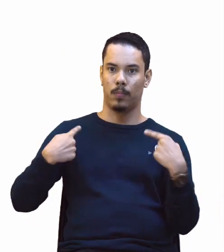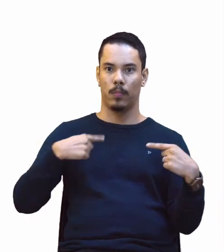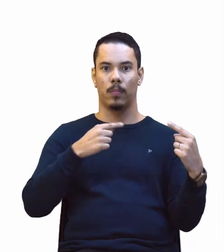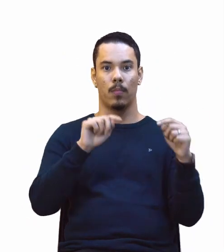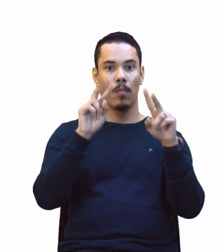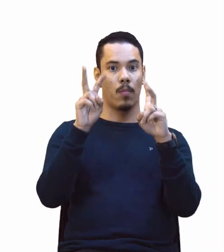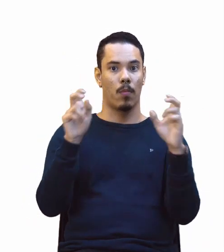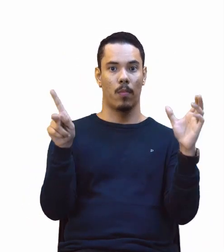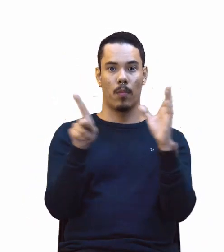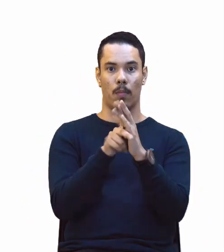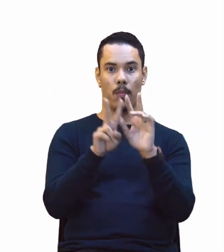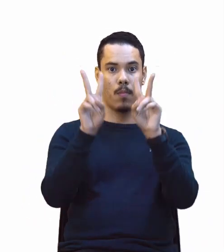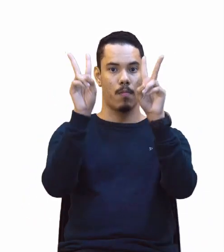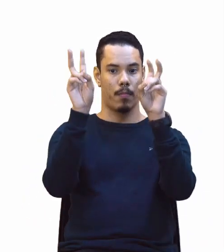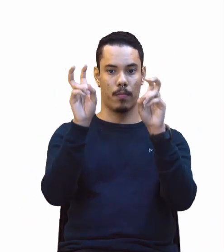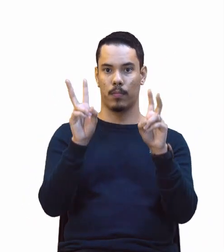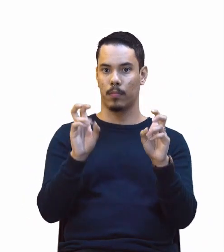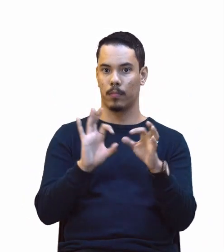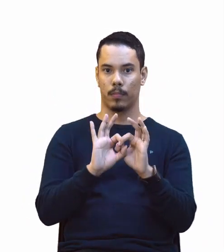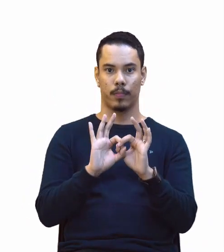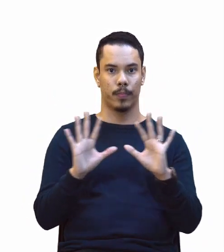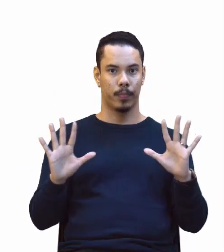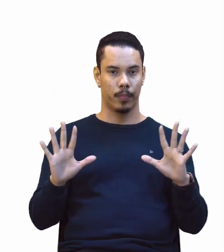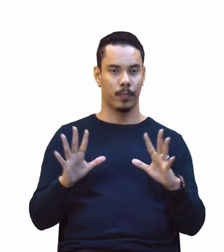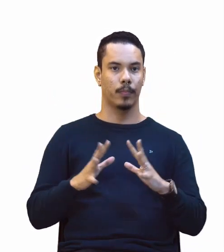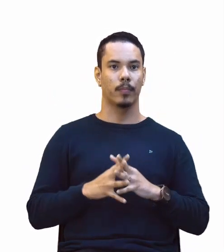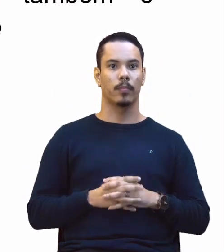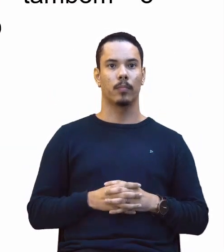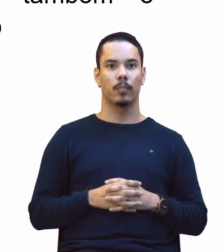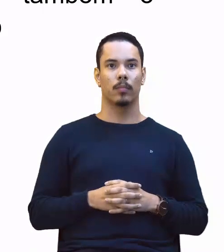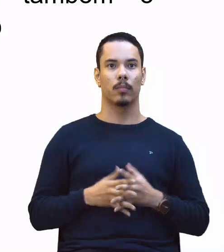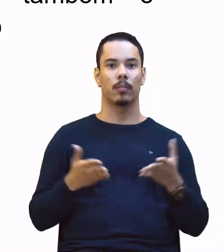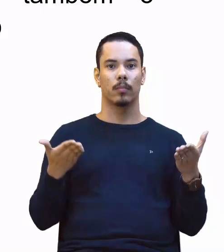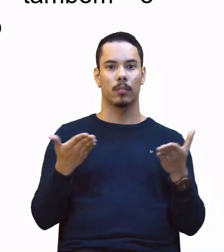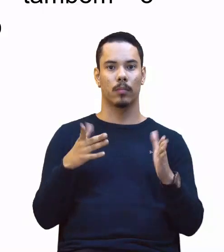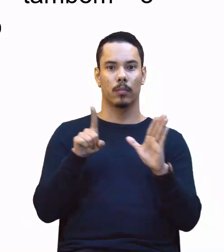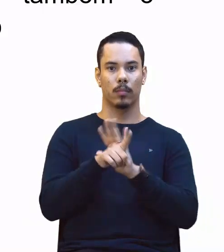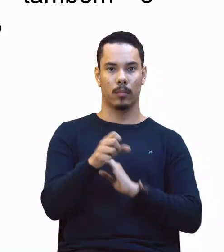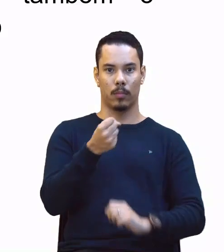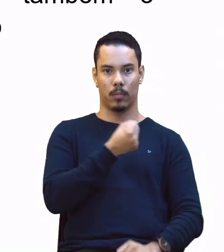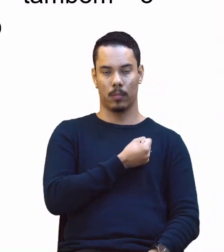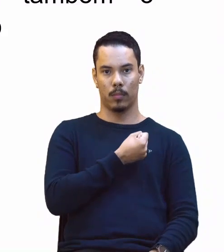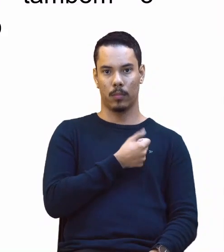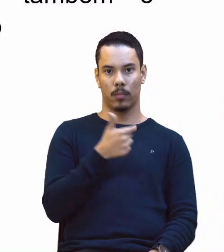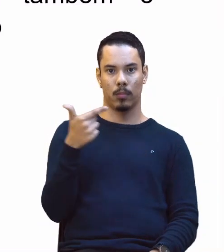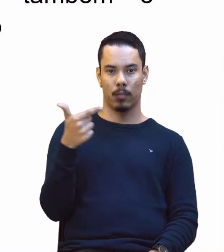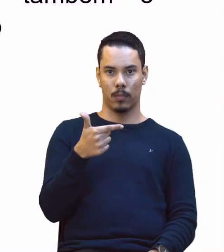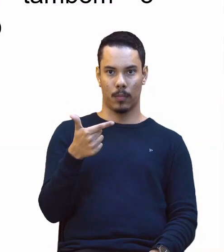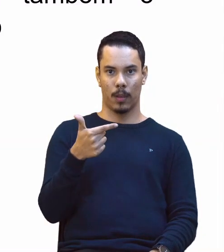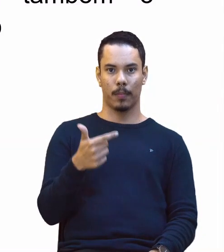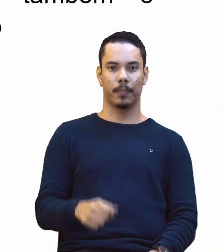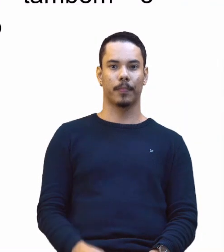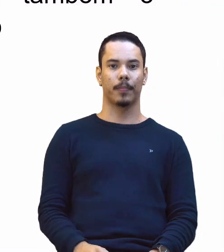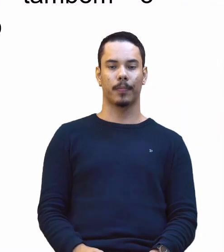comum. Agora vamos para a questão número 2. Olha